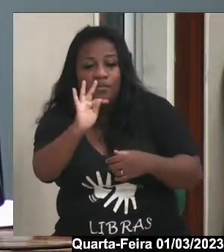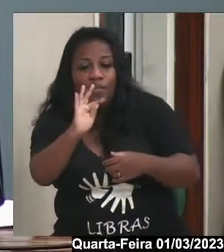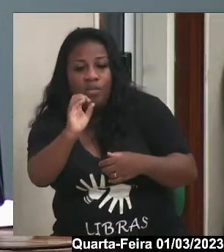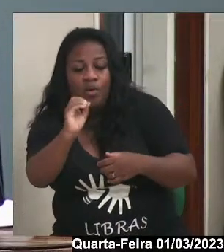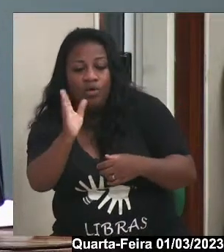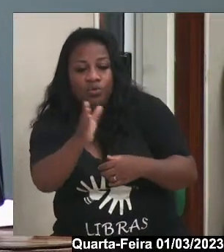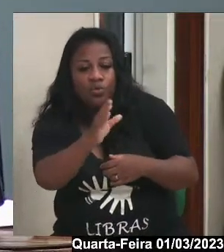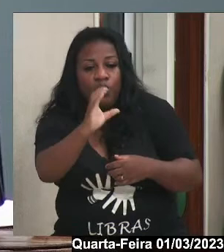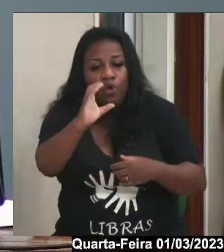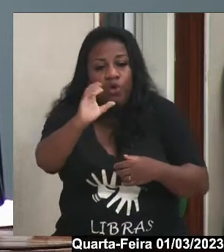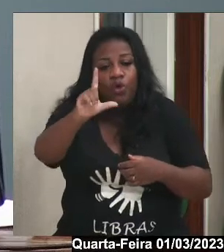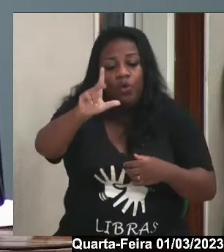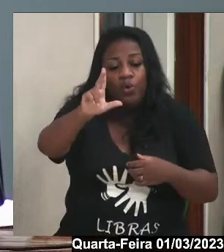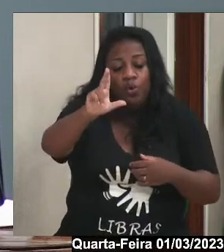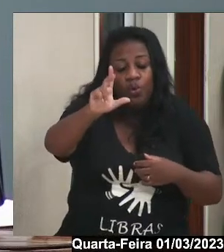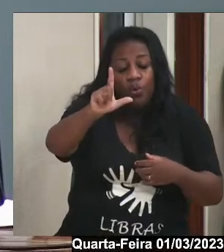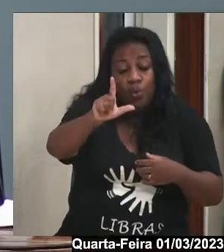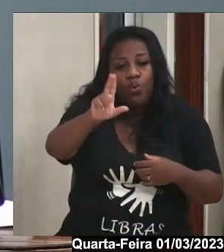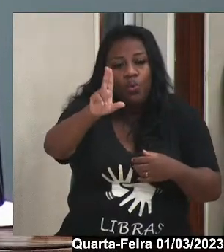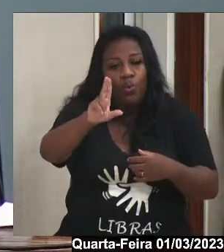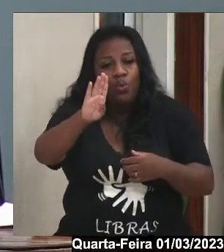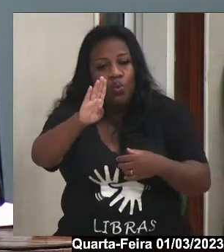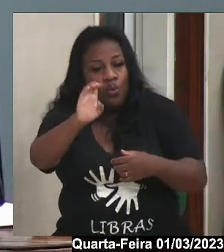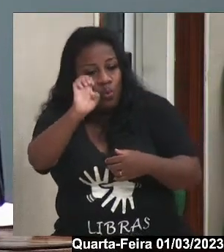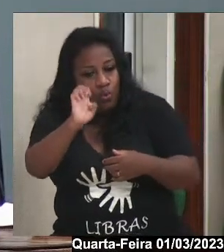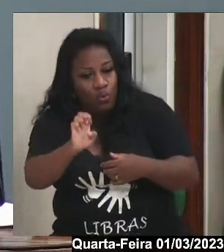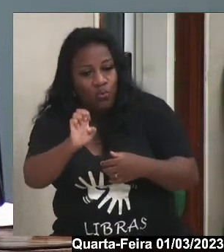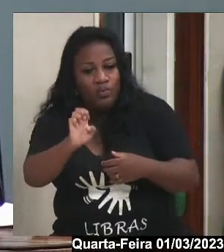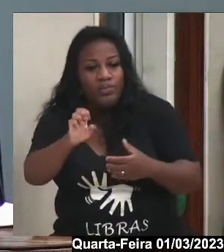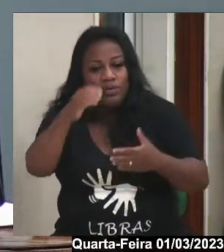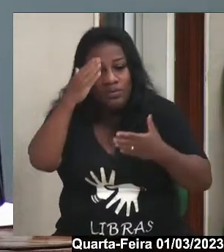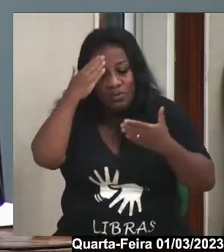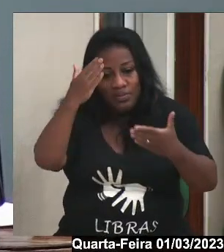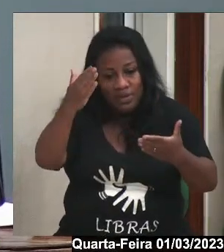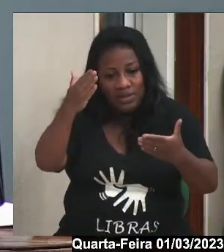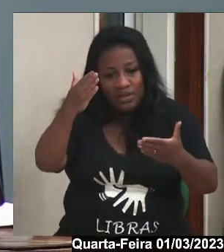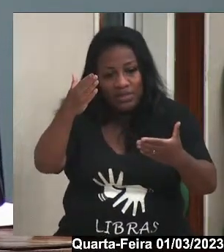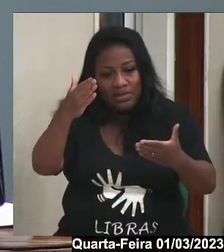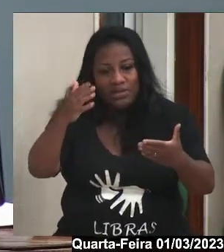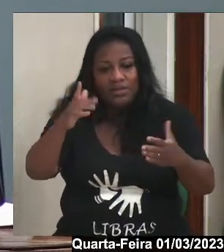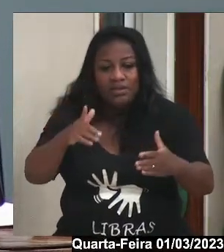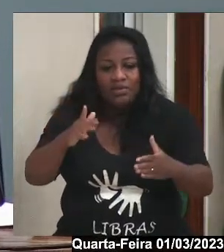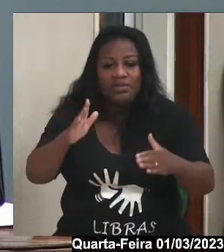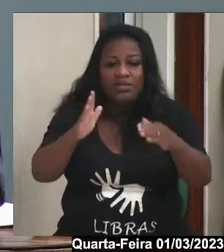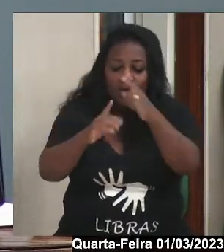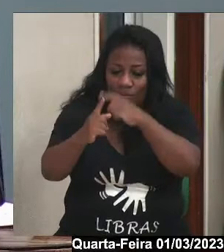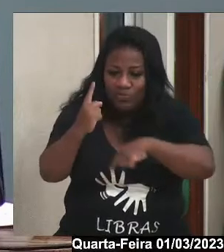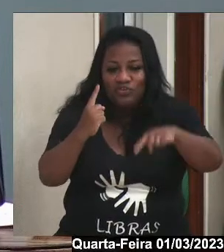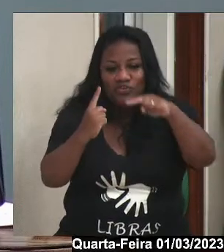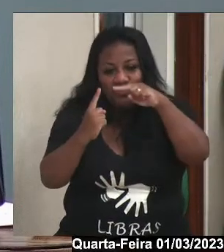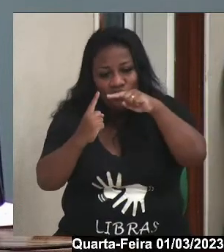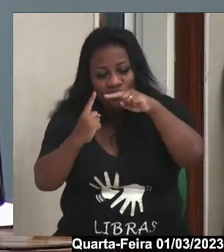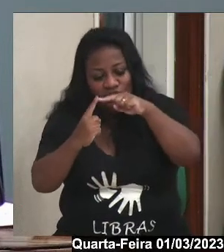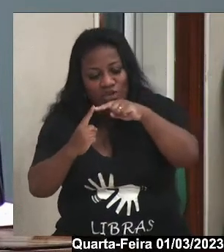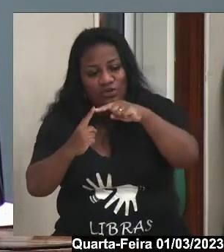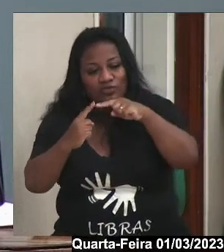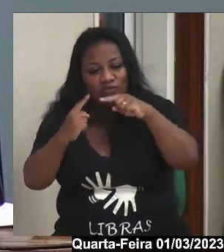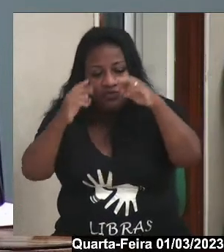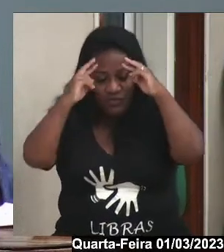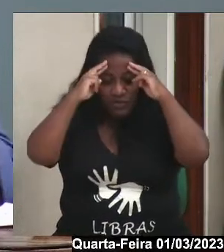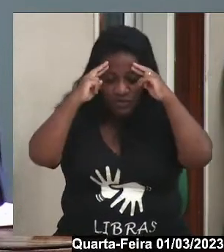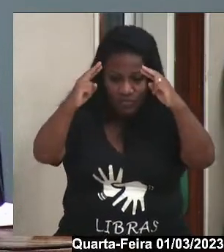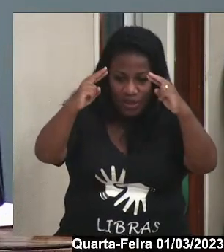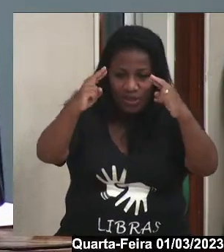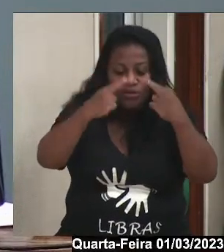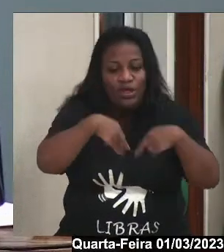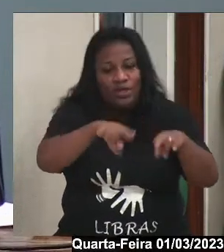família, está no sangue. Parabéns pelo trabalho de vocês. É mais do que um grupo que se reúne para andar de moto, mas tem propósito, tem princípios, e eu vejo